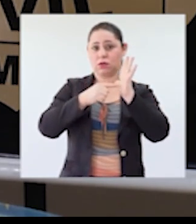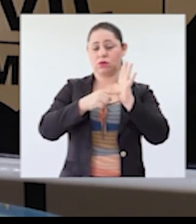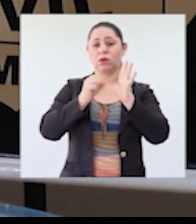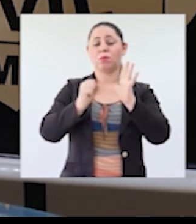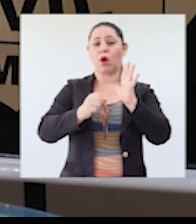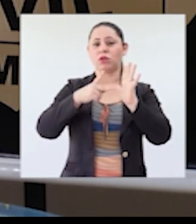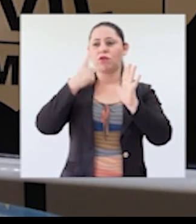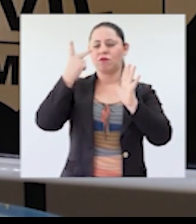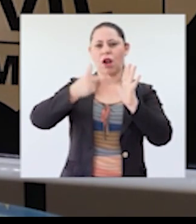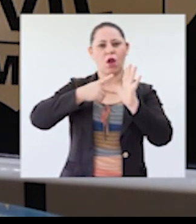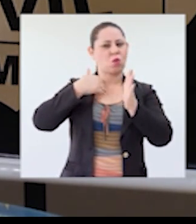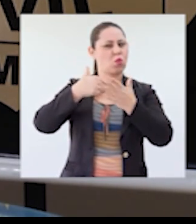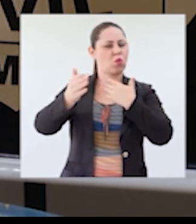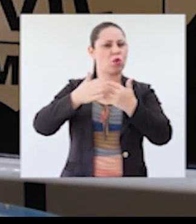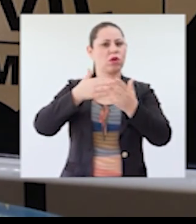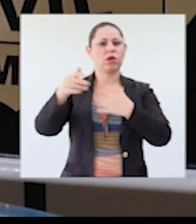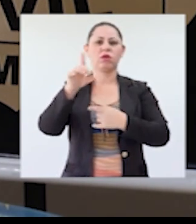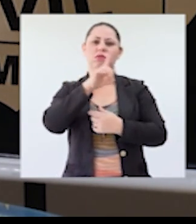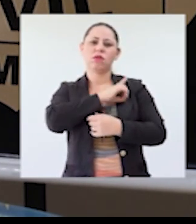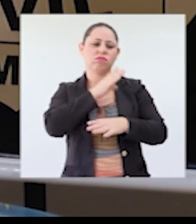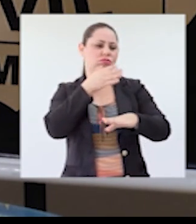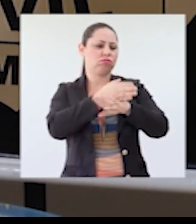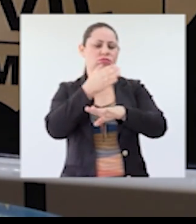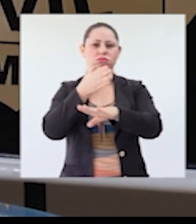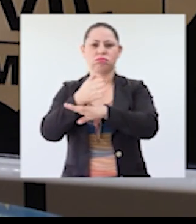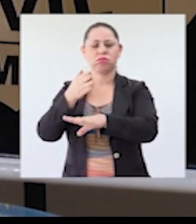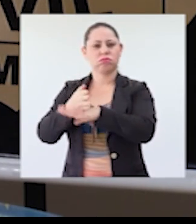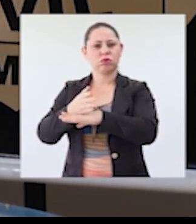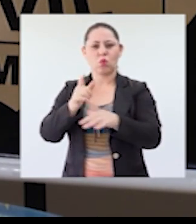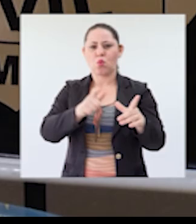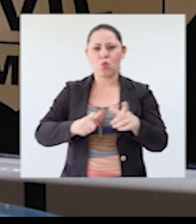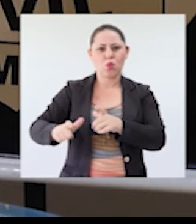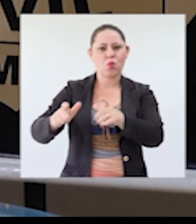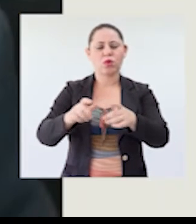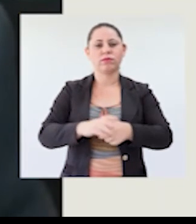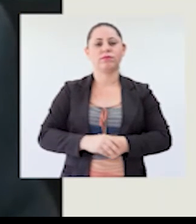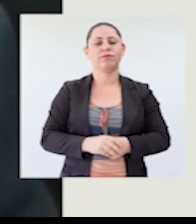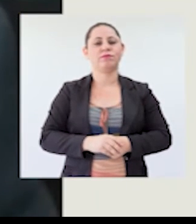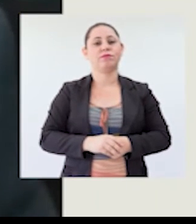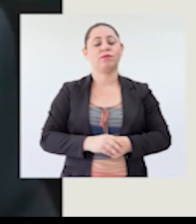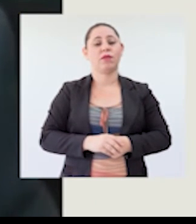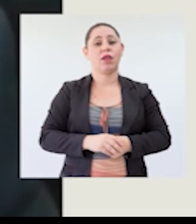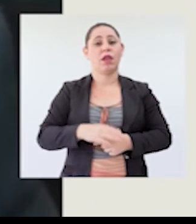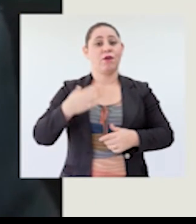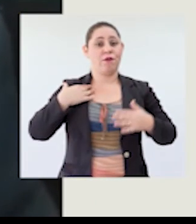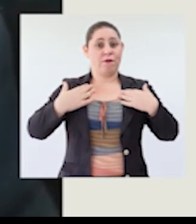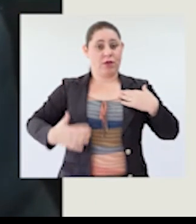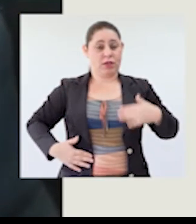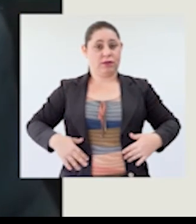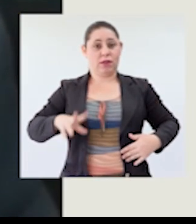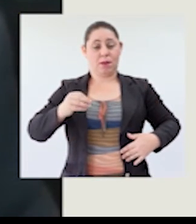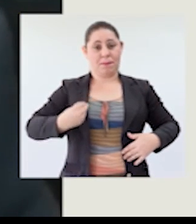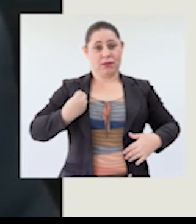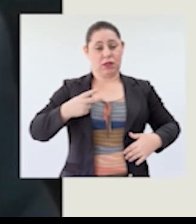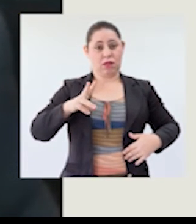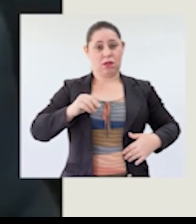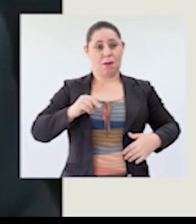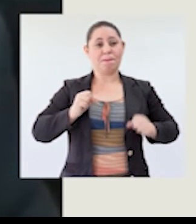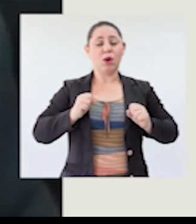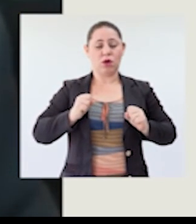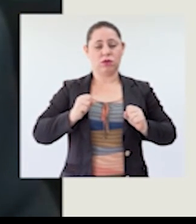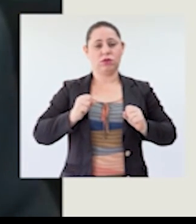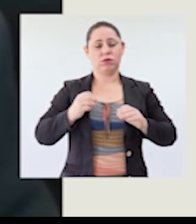ele pode falar em qualquer delegacia, pode comparecer em qualquer delegacia de qualquer região? Fisicamente, ele pode procurar